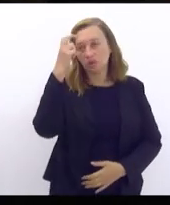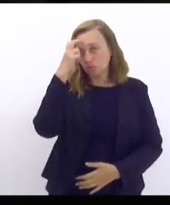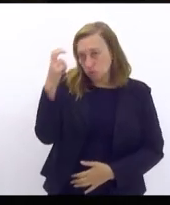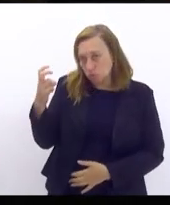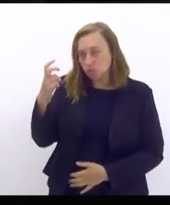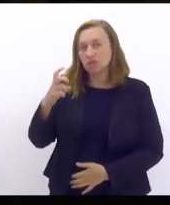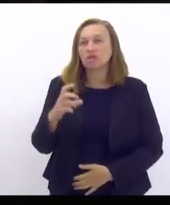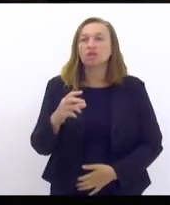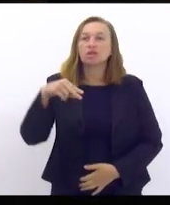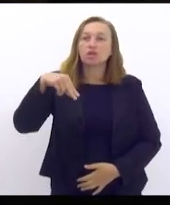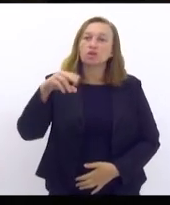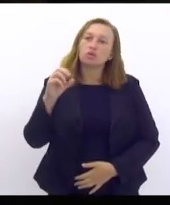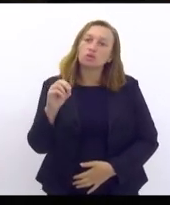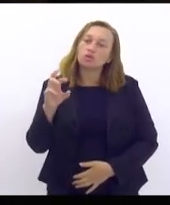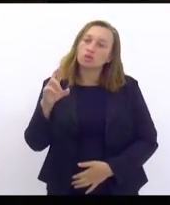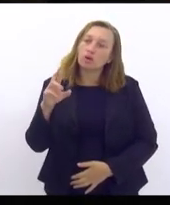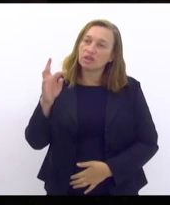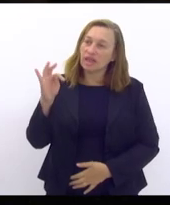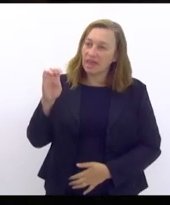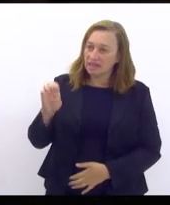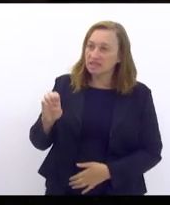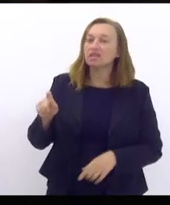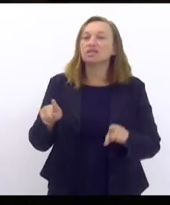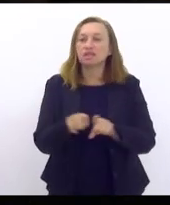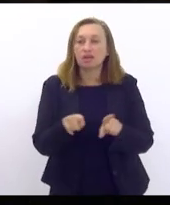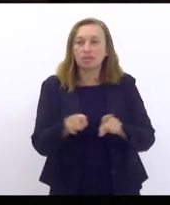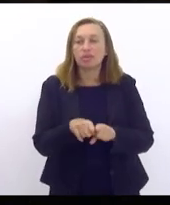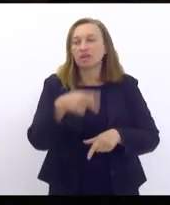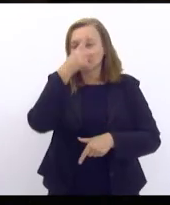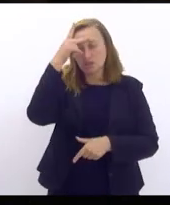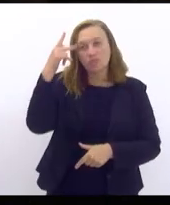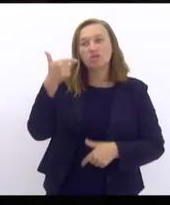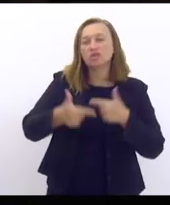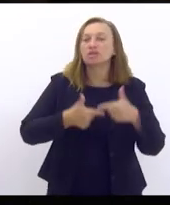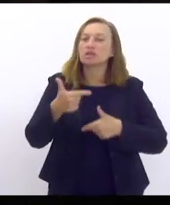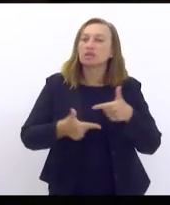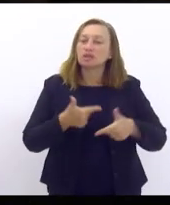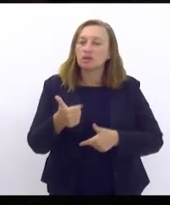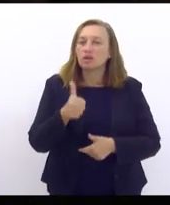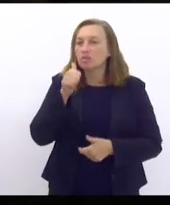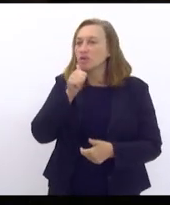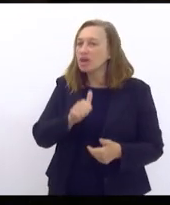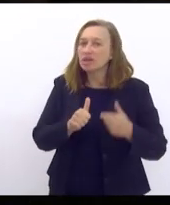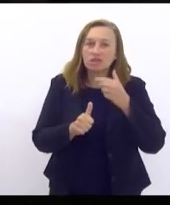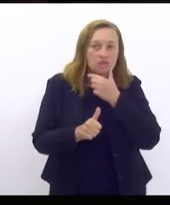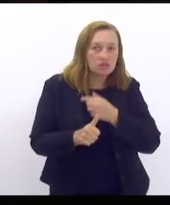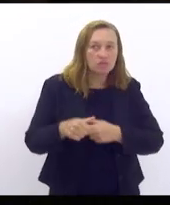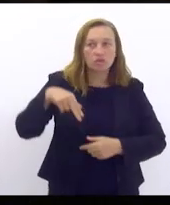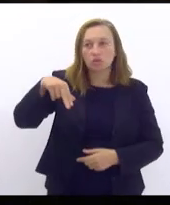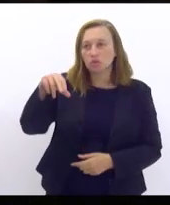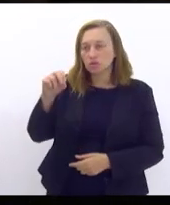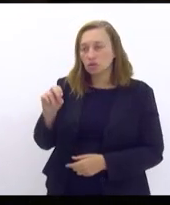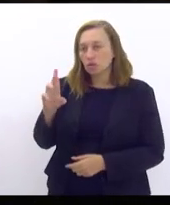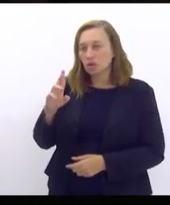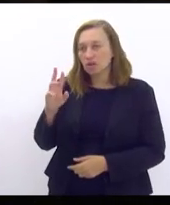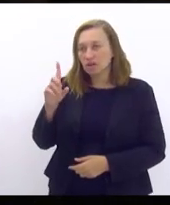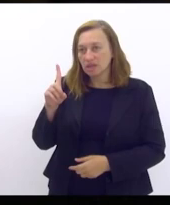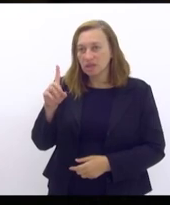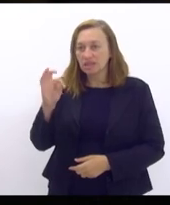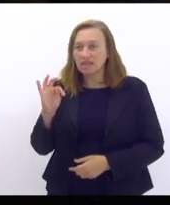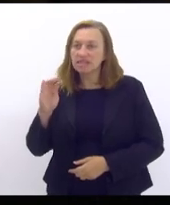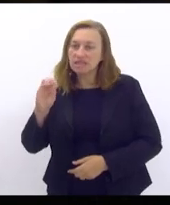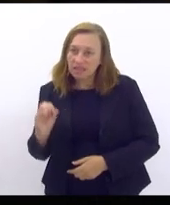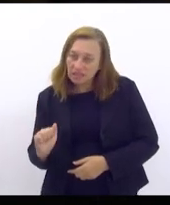cultura do Nordeste e, sobretudo, dos trabalhadores e das trabalhadoras nordestinas aqui no